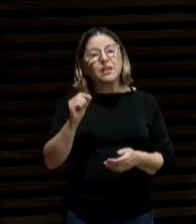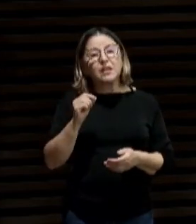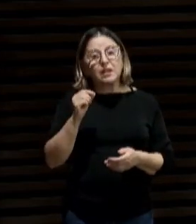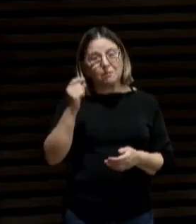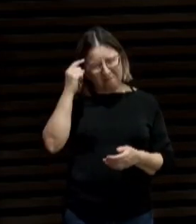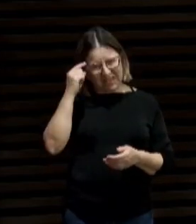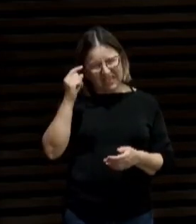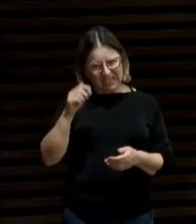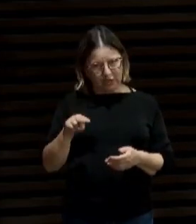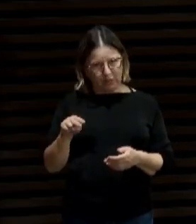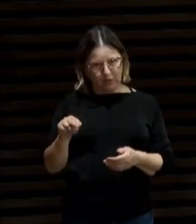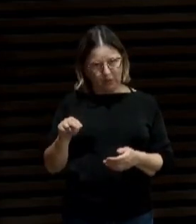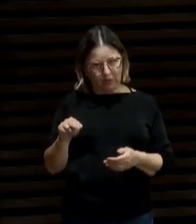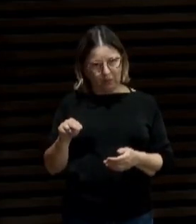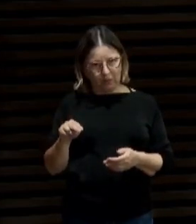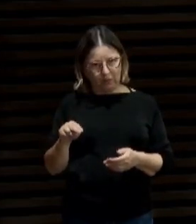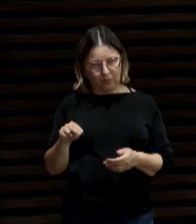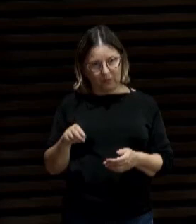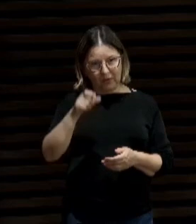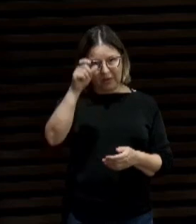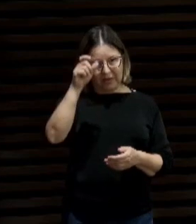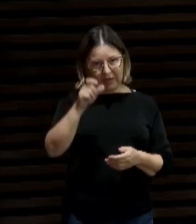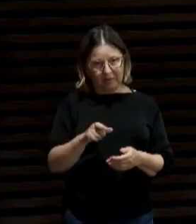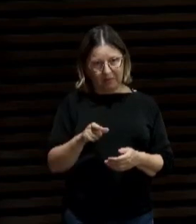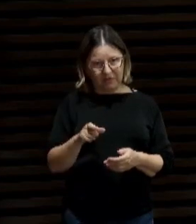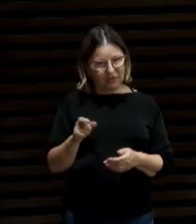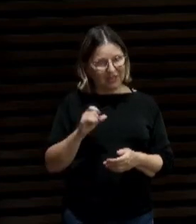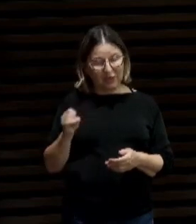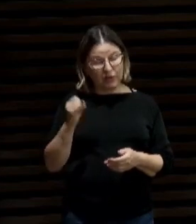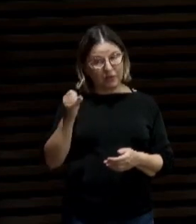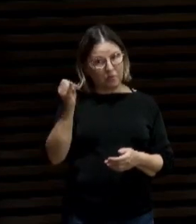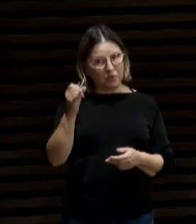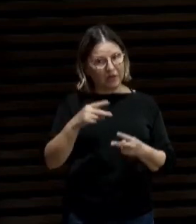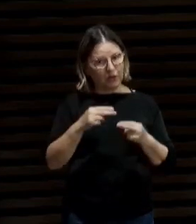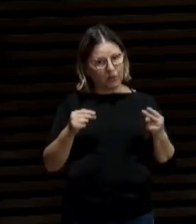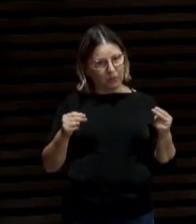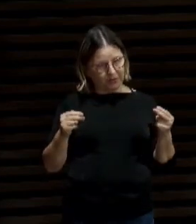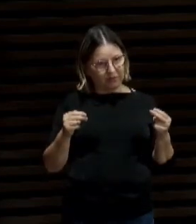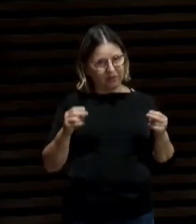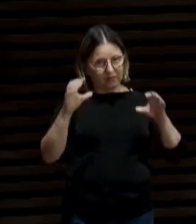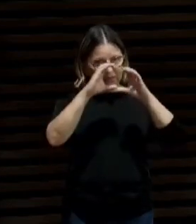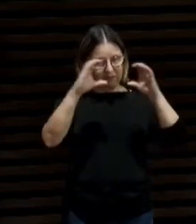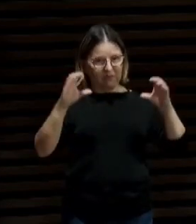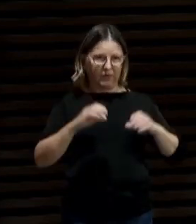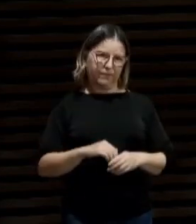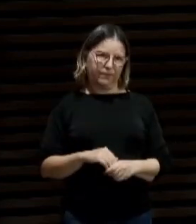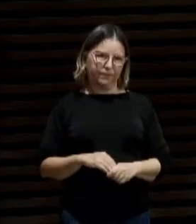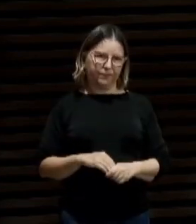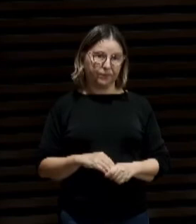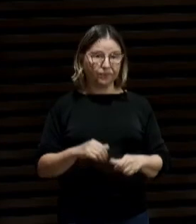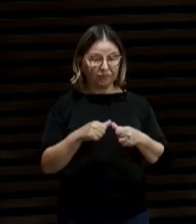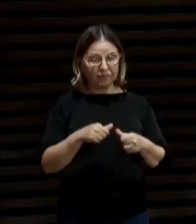que não atenta para as coisas que não se veem, mas somente para as que se veem. Essa